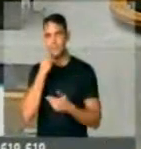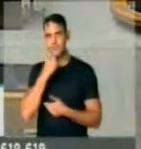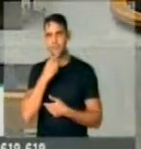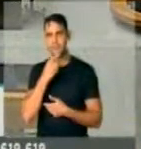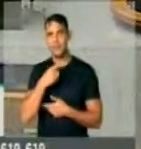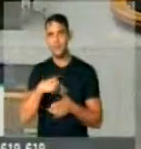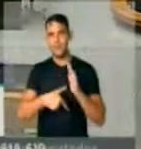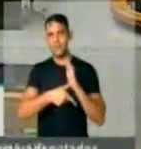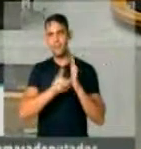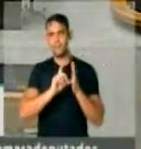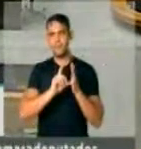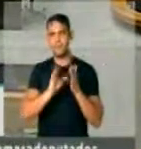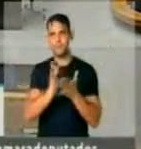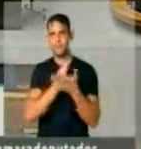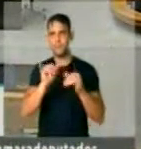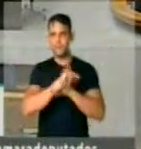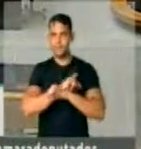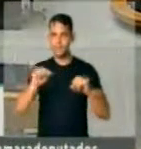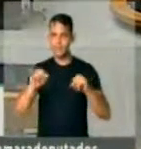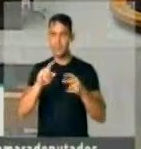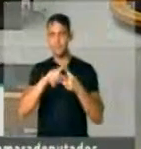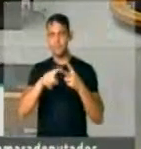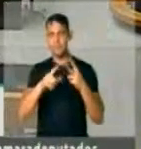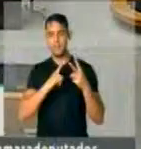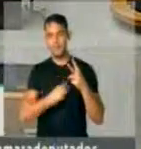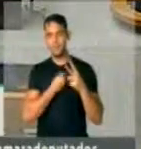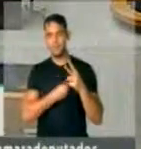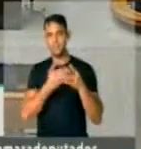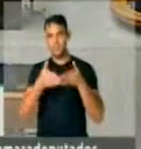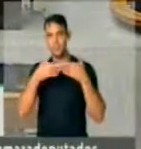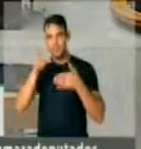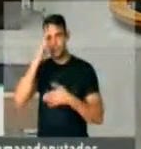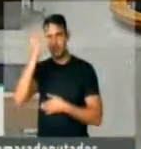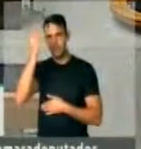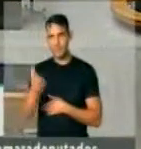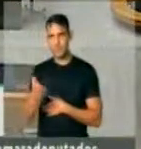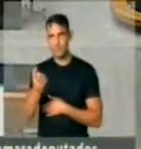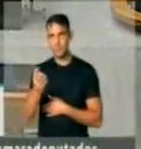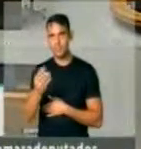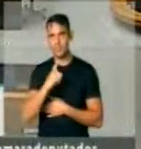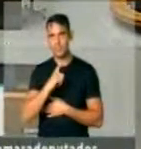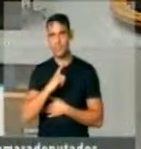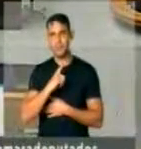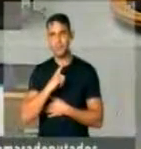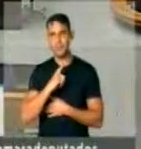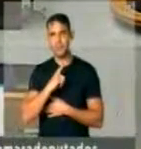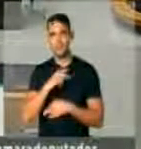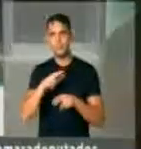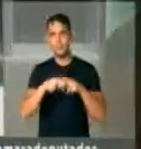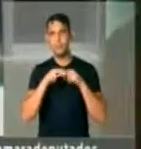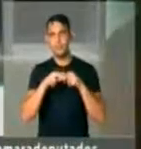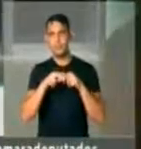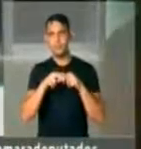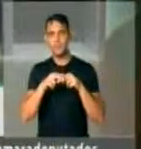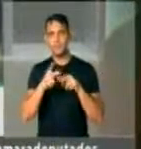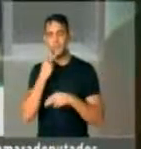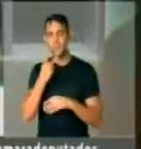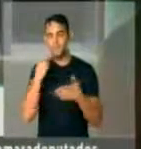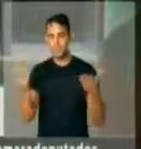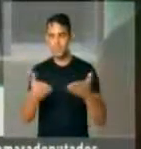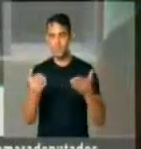do três pronunciamentos que eu tenho aqui, vou pedir a Vossa Excelência dar, inclusive, divulgação. Gostaria de dizer que hoje